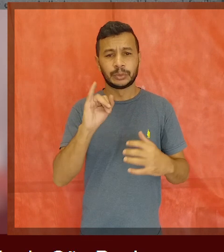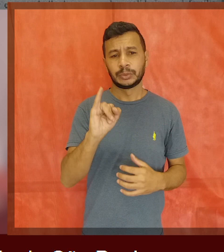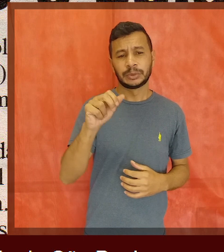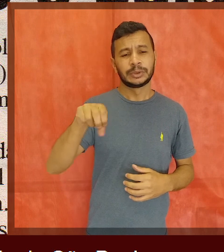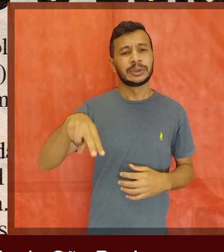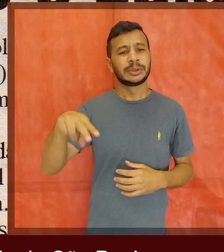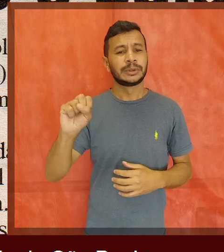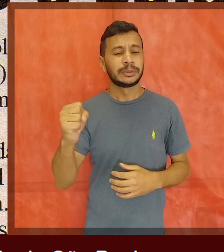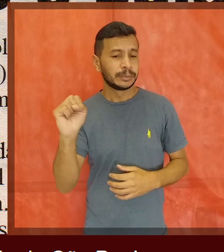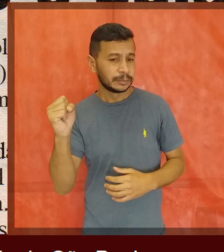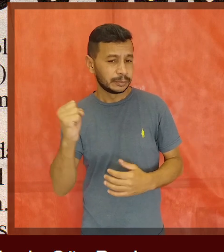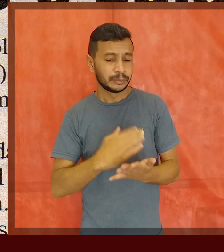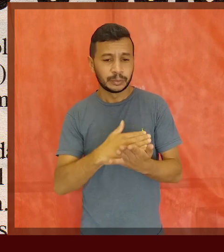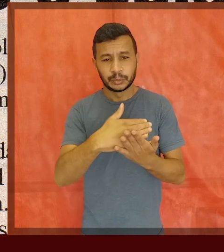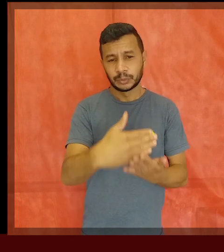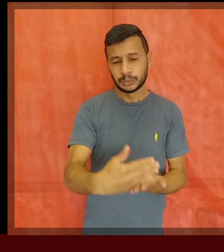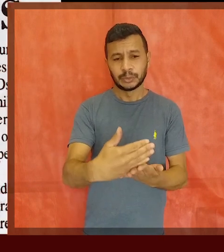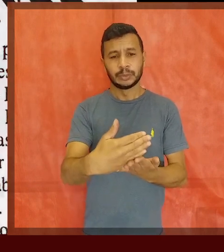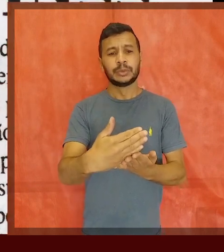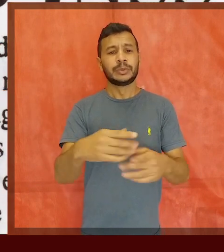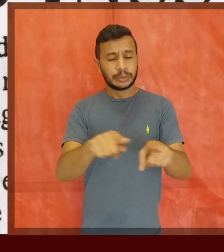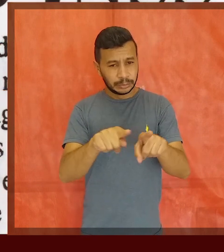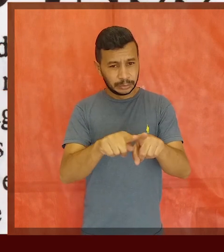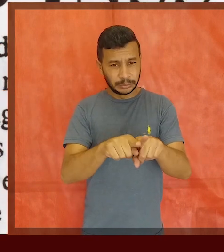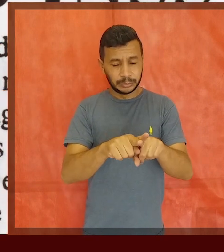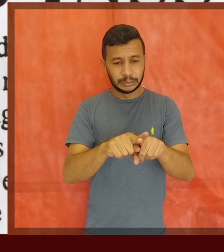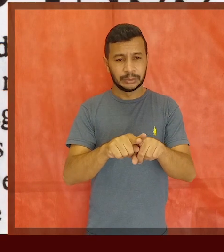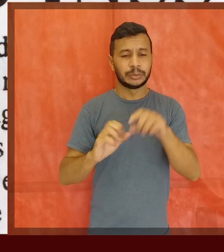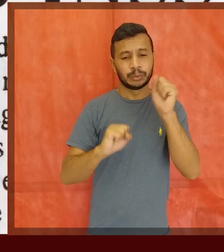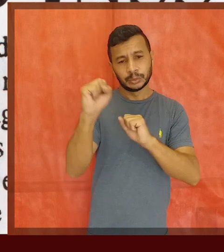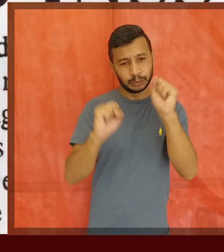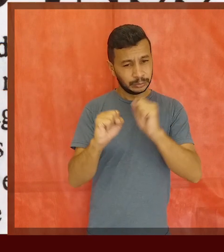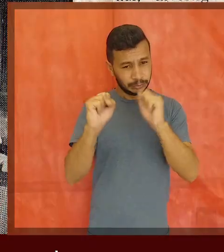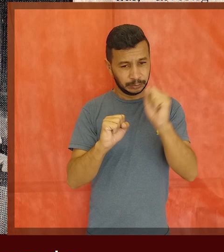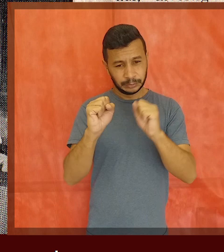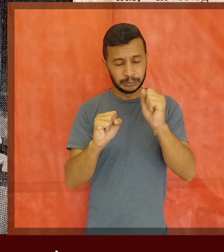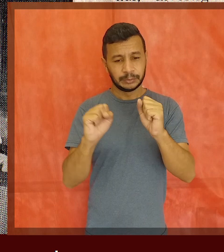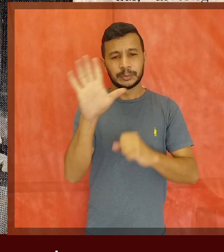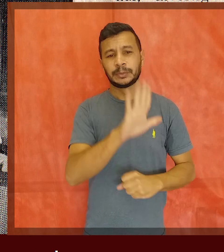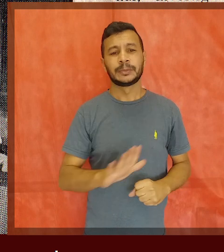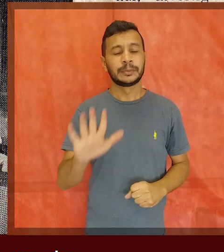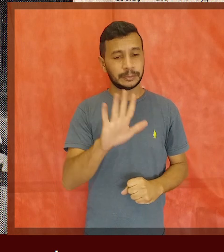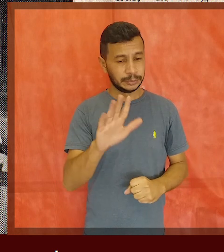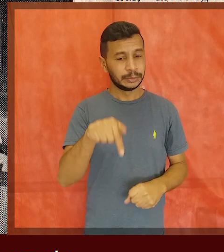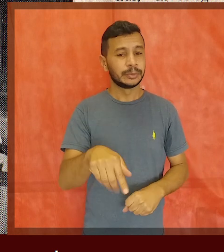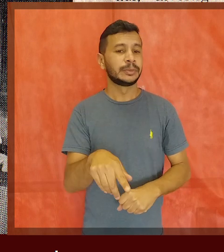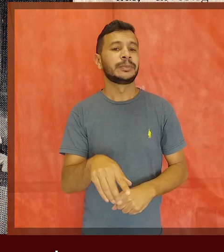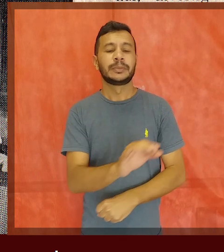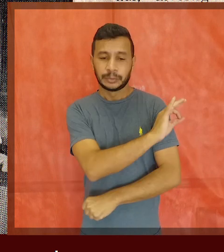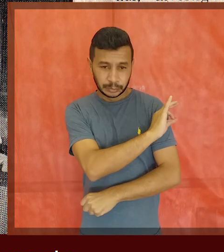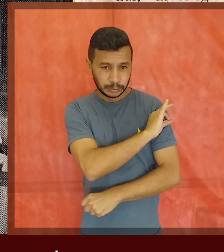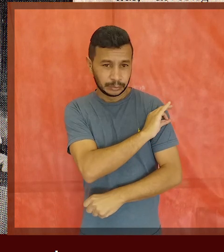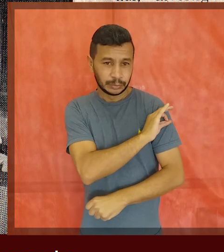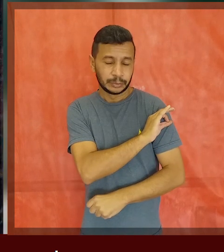regressivas acidentárias no estado de São Paulo, todas contra empresas da região. A Delegacia Geral da Polícia do